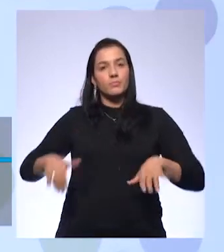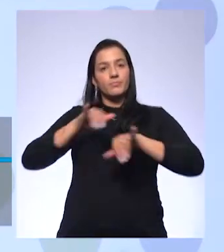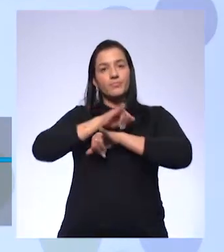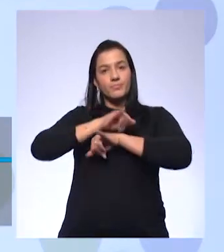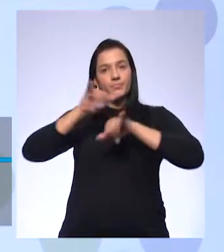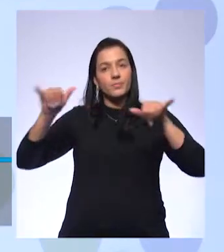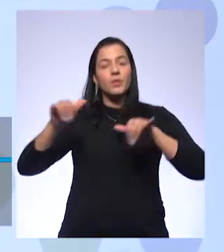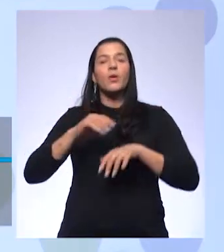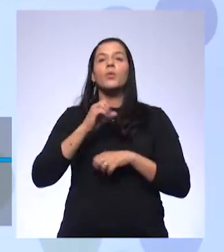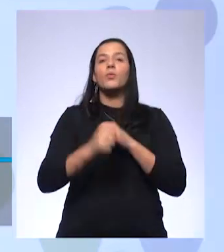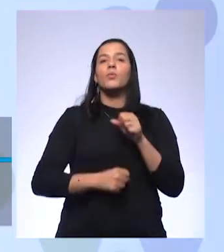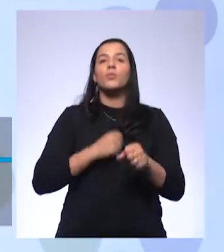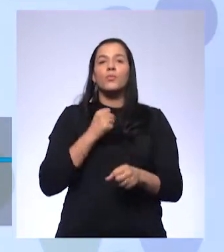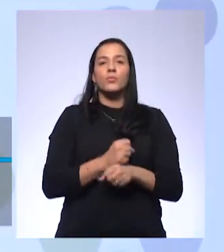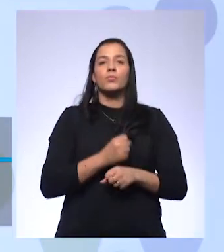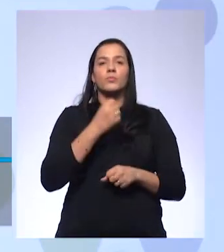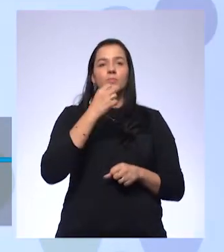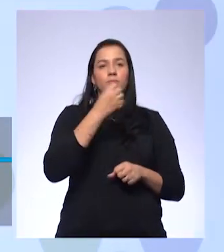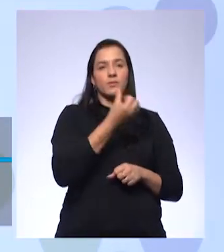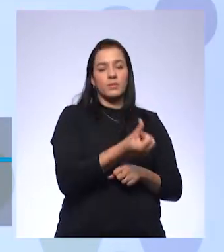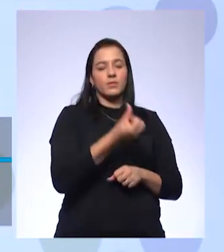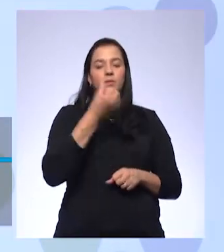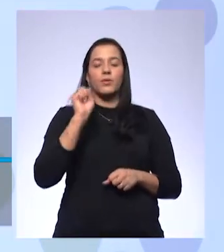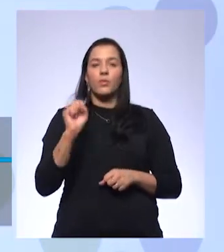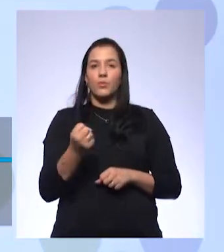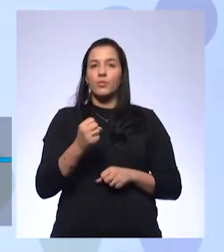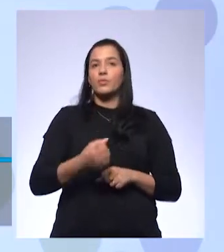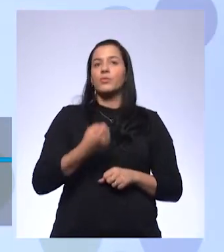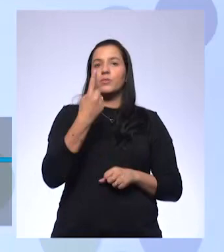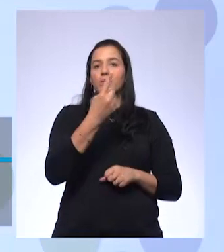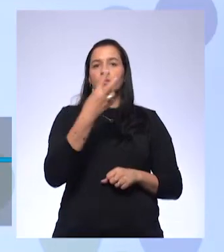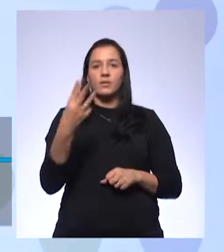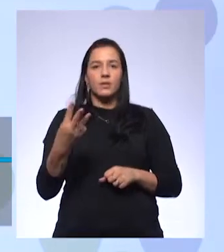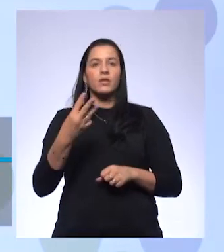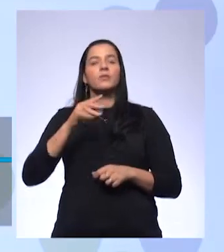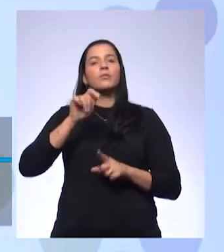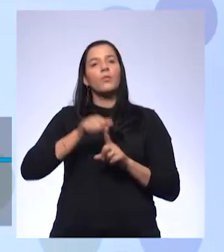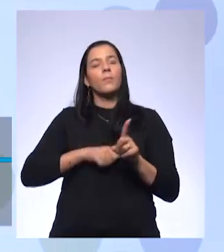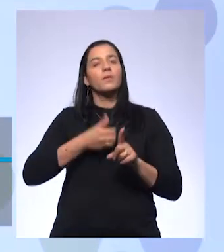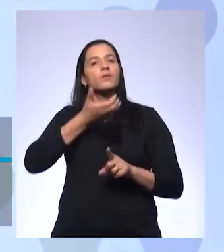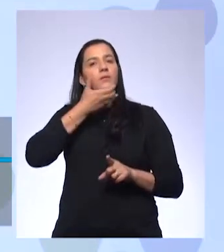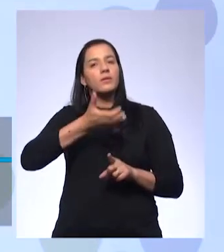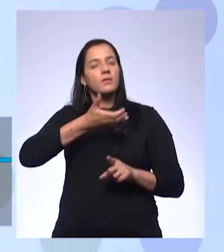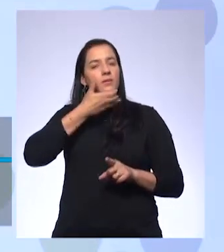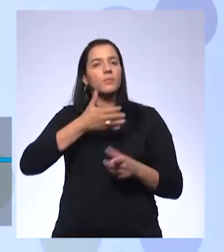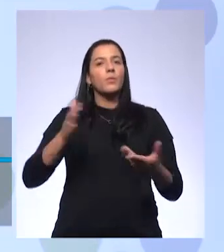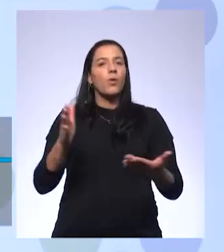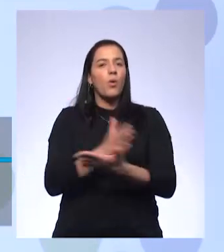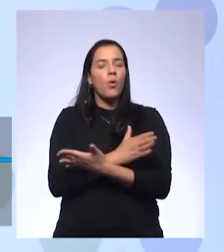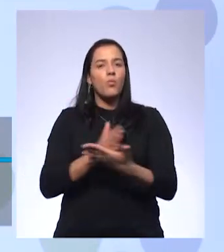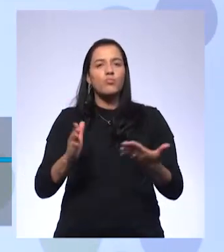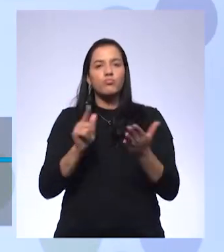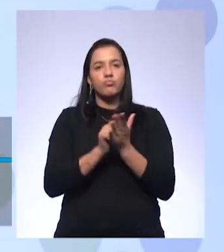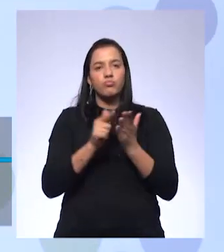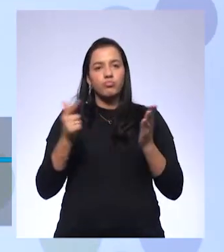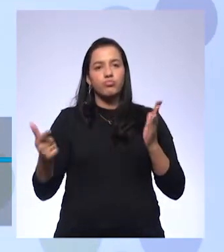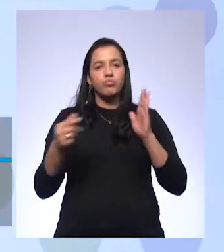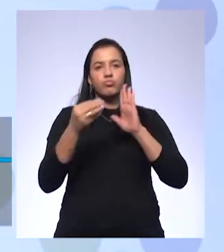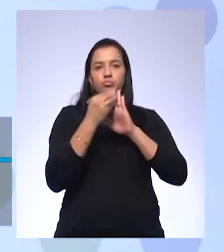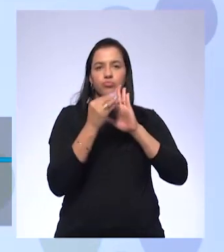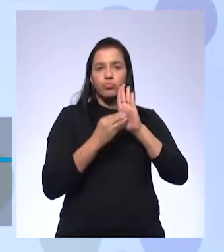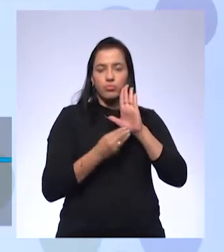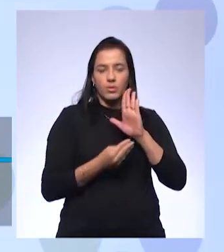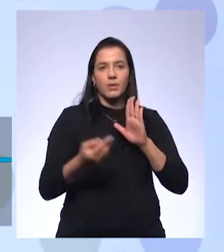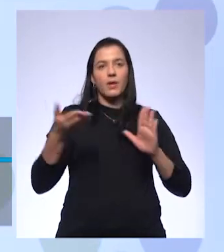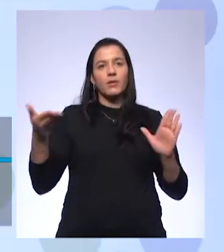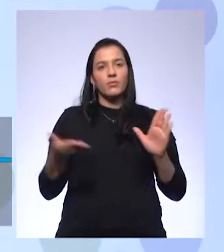em 13 de dezembro de 1968, onde eles vão colocar ali alguns artigos do AI-5, e